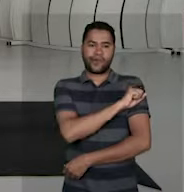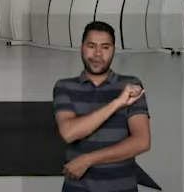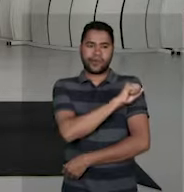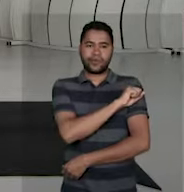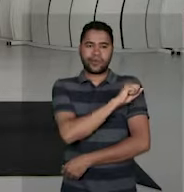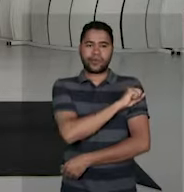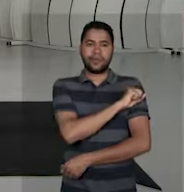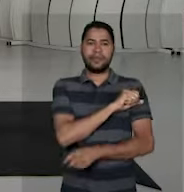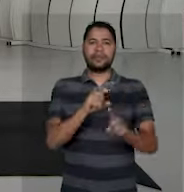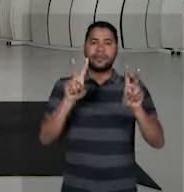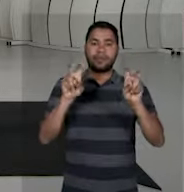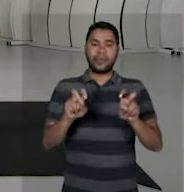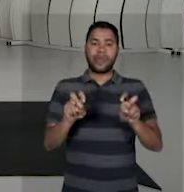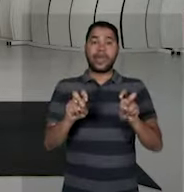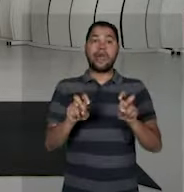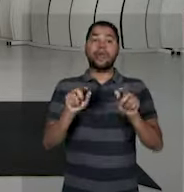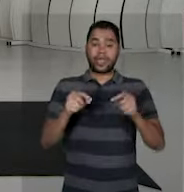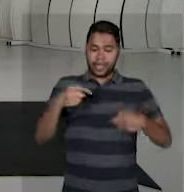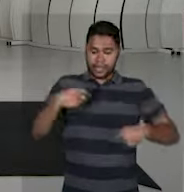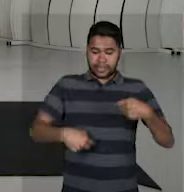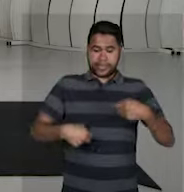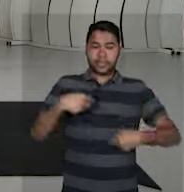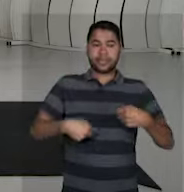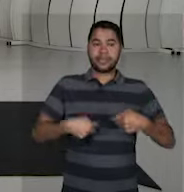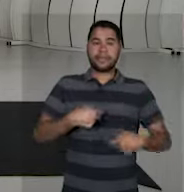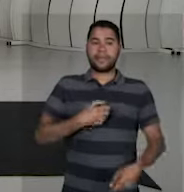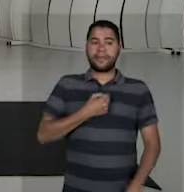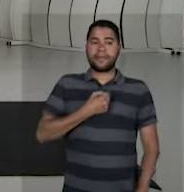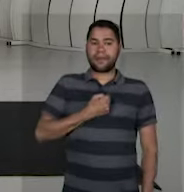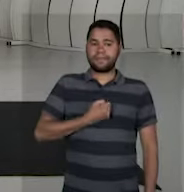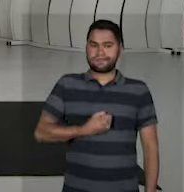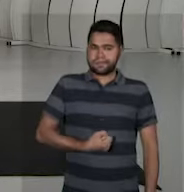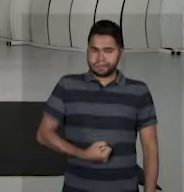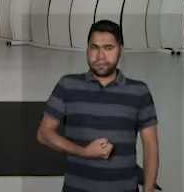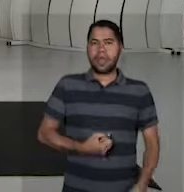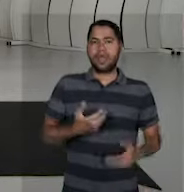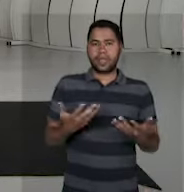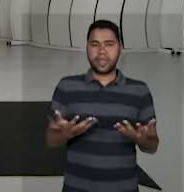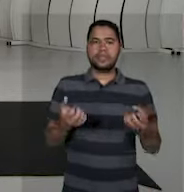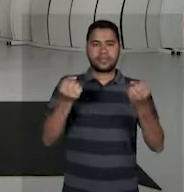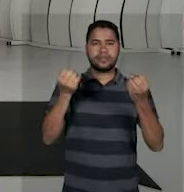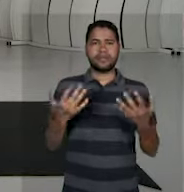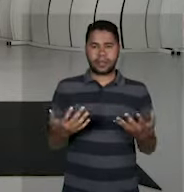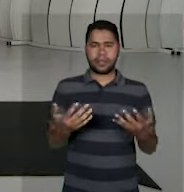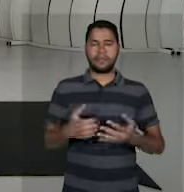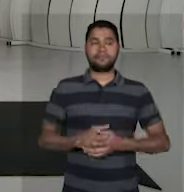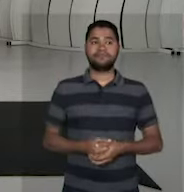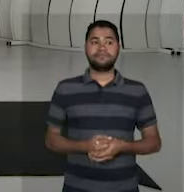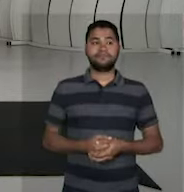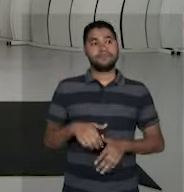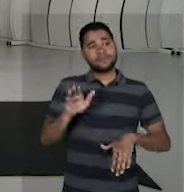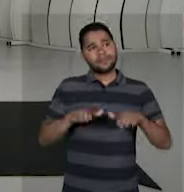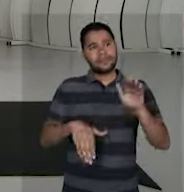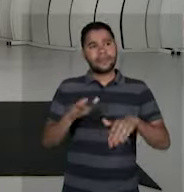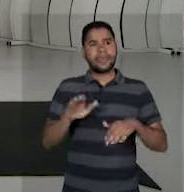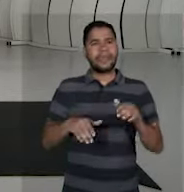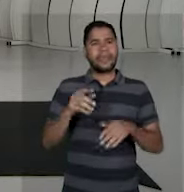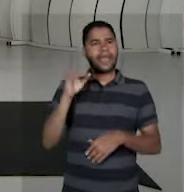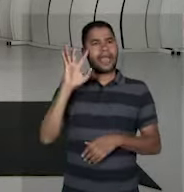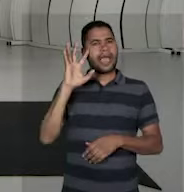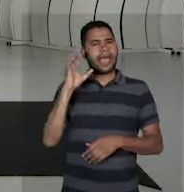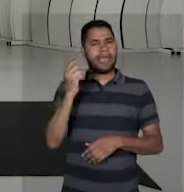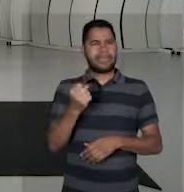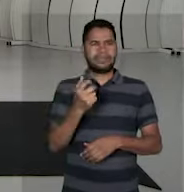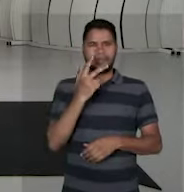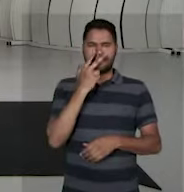sobre sistema excretor. Vem comigo que hoje vocês vão aprender tudo sobre esse sistema, que muita gente, por sinal, acha um